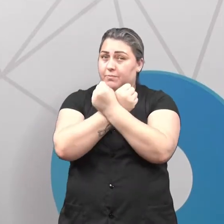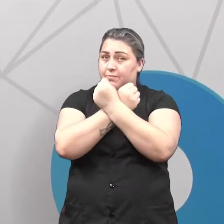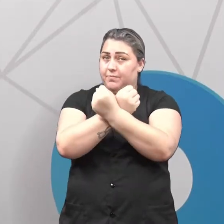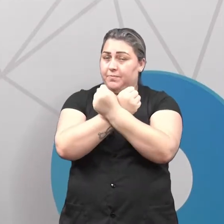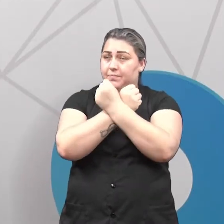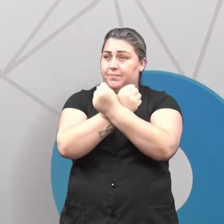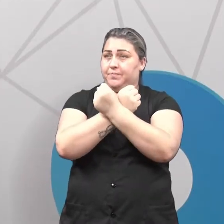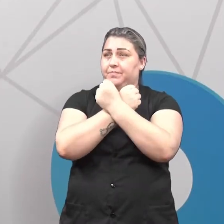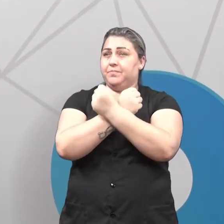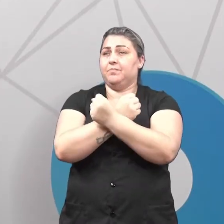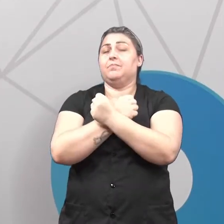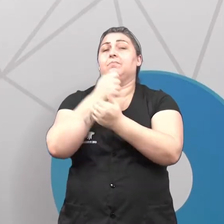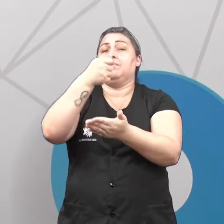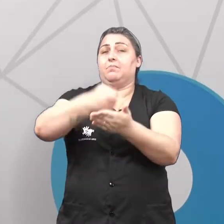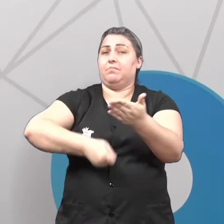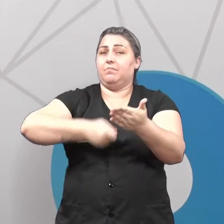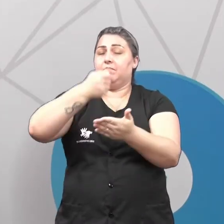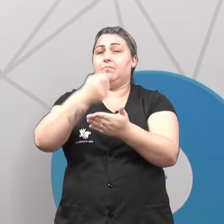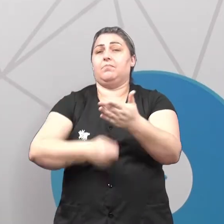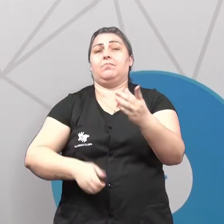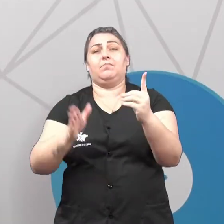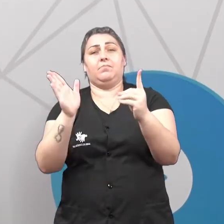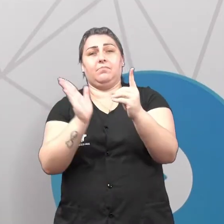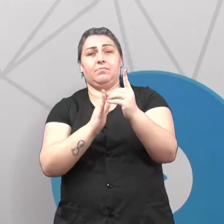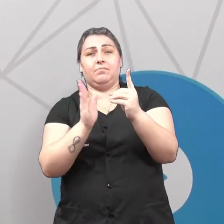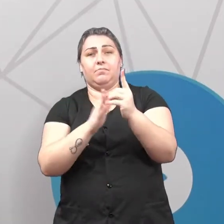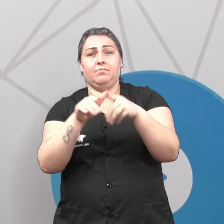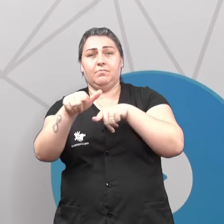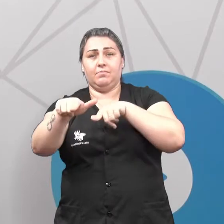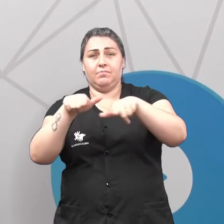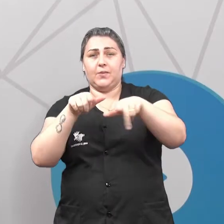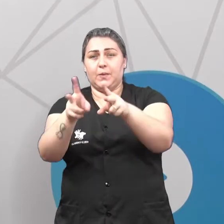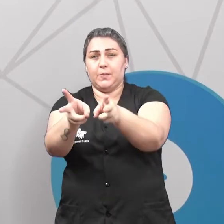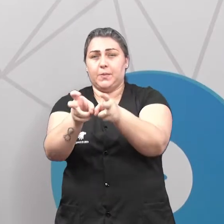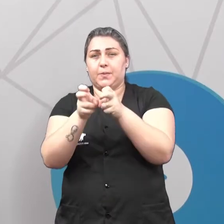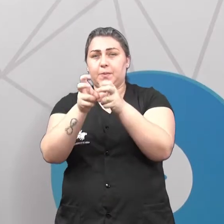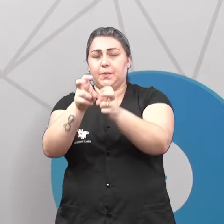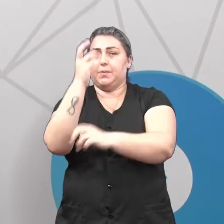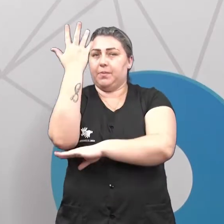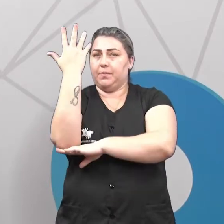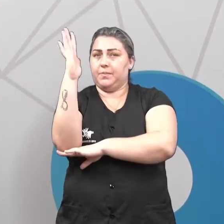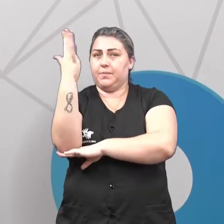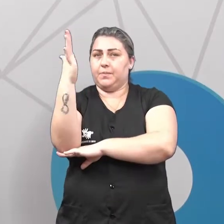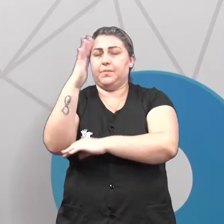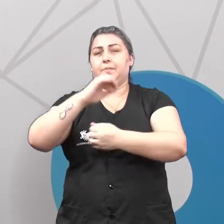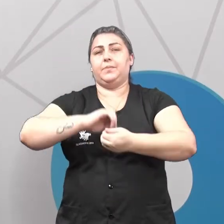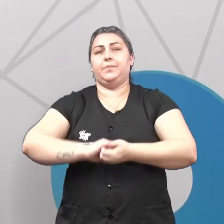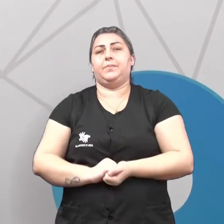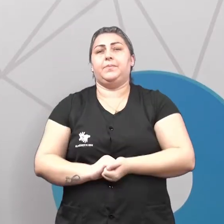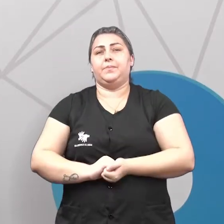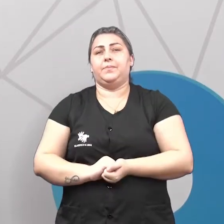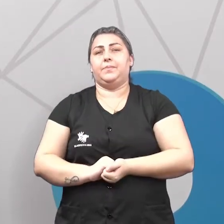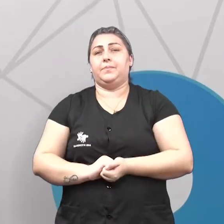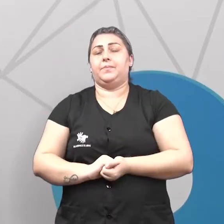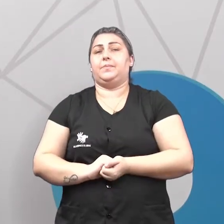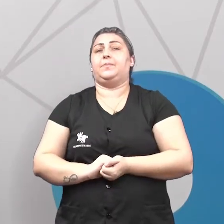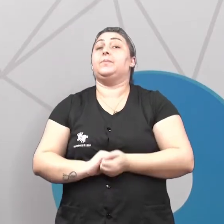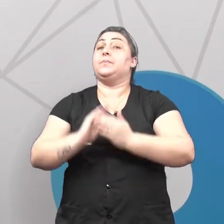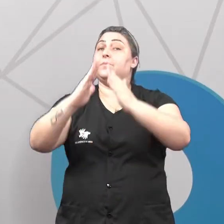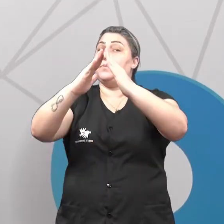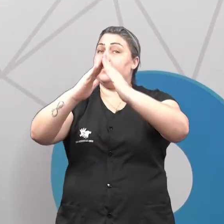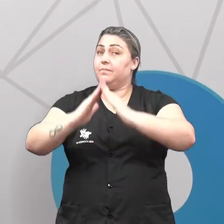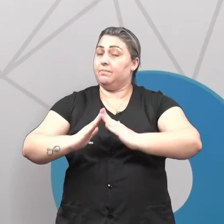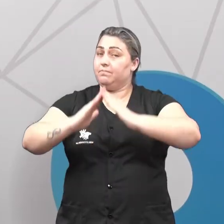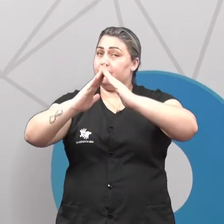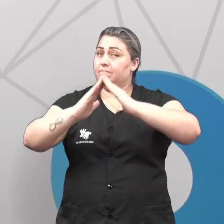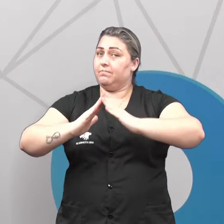escrava, tá? Vão obrigar os indígenas nesse trabalho de extração do pau-brasil. E essas colônias, e